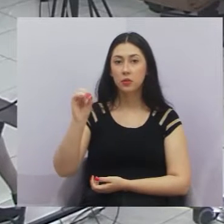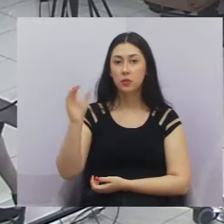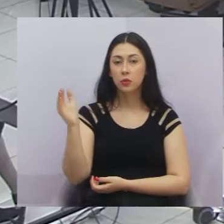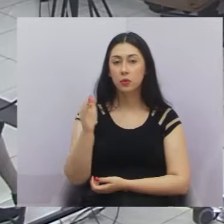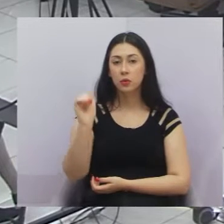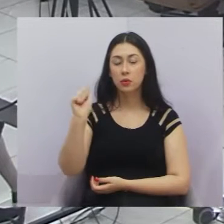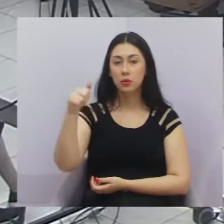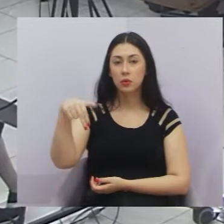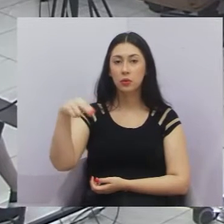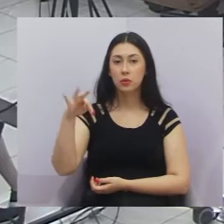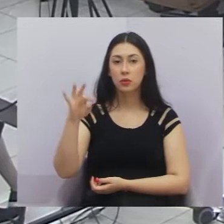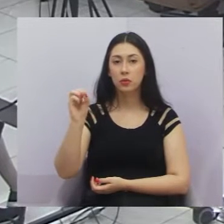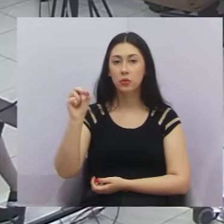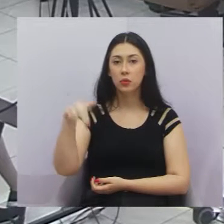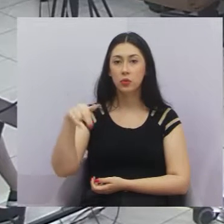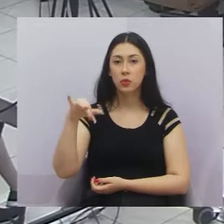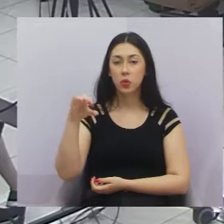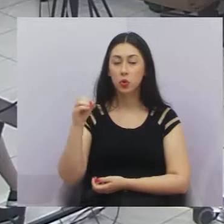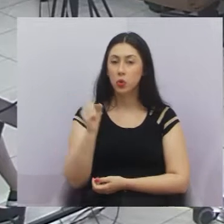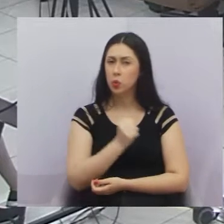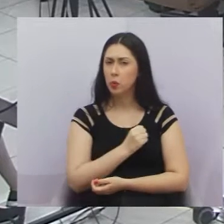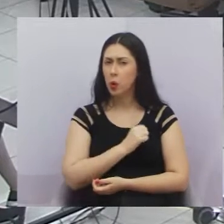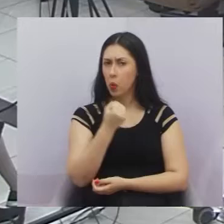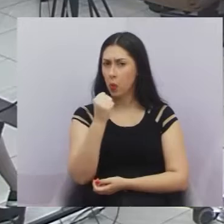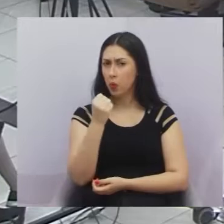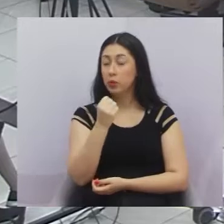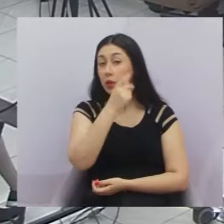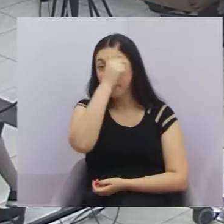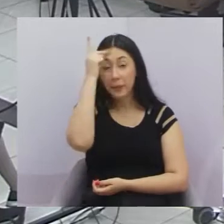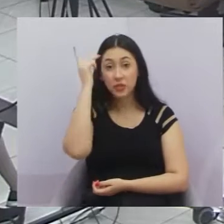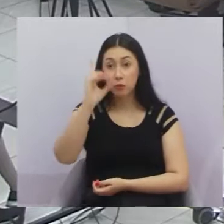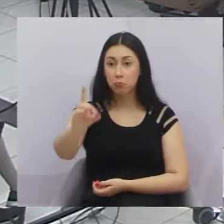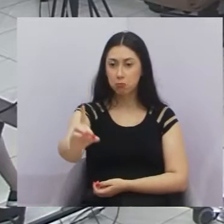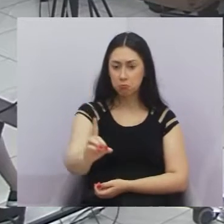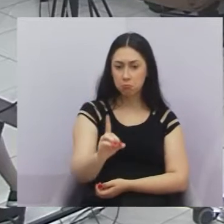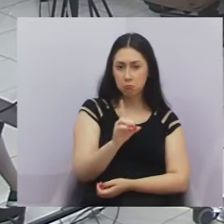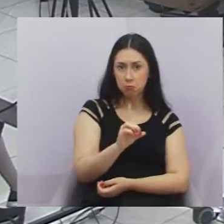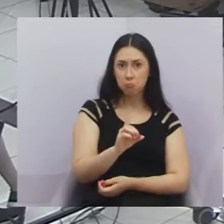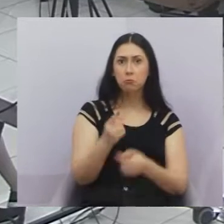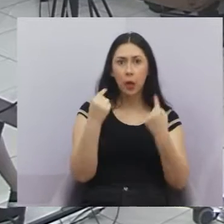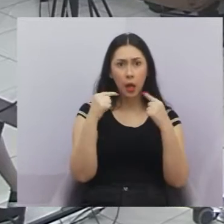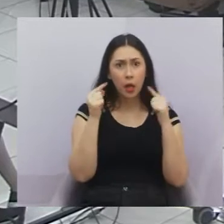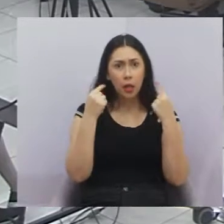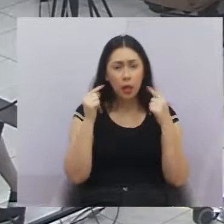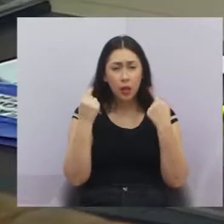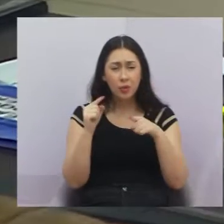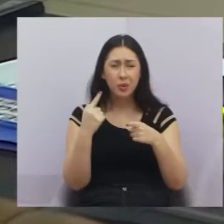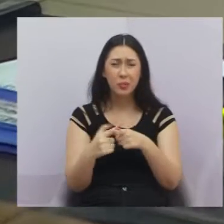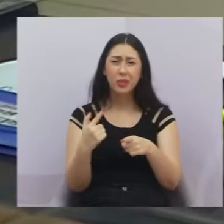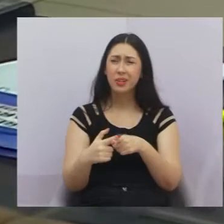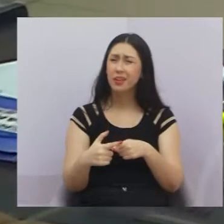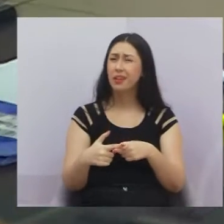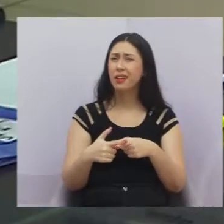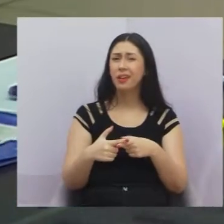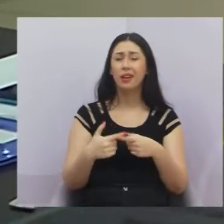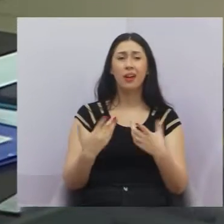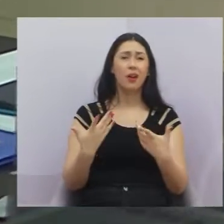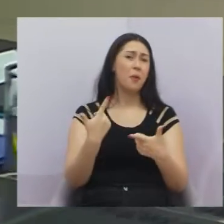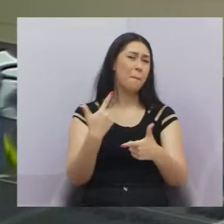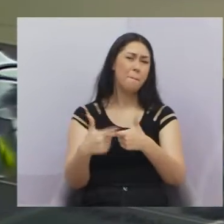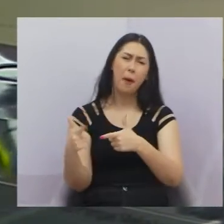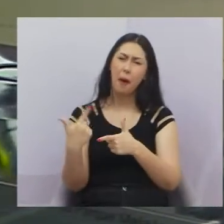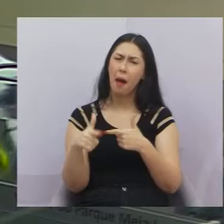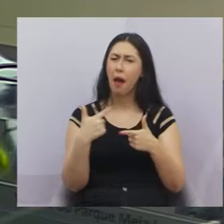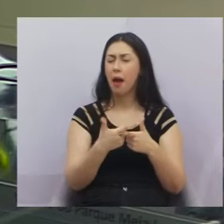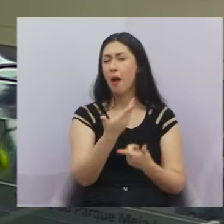Antônio, morador esteve aqui reclamando no meu gabinete que não aguenta mais essa situação lá no